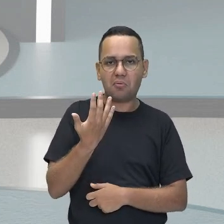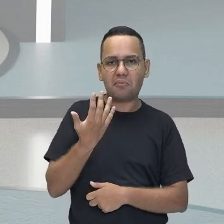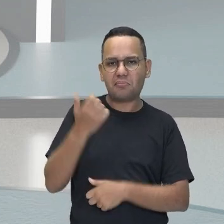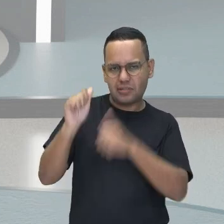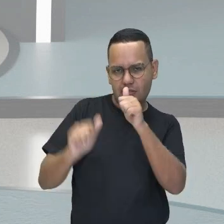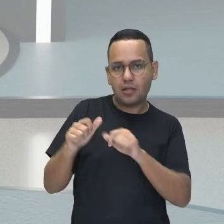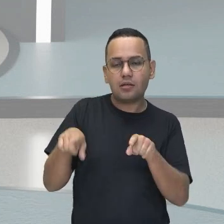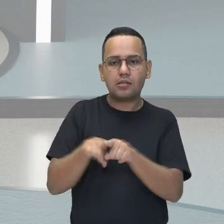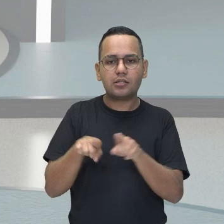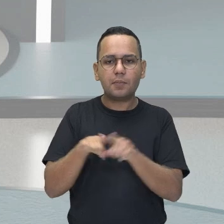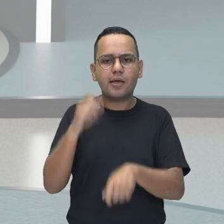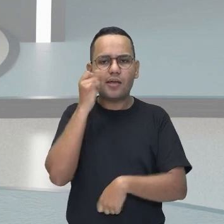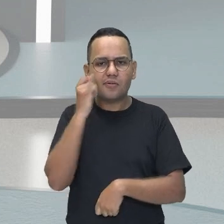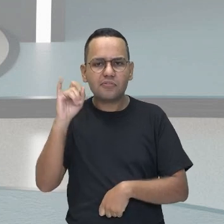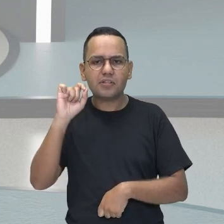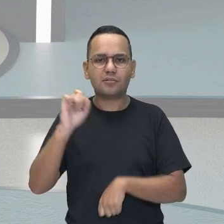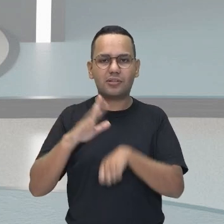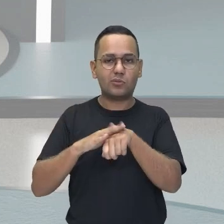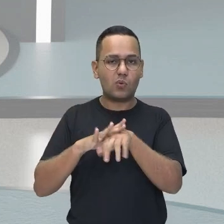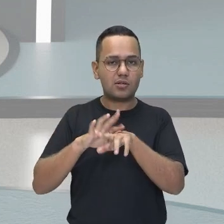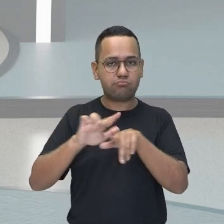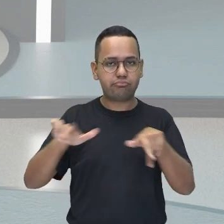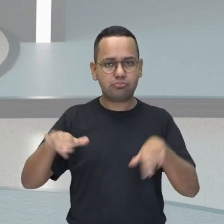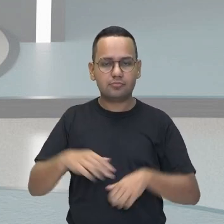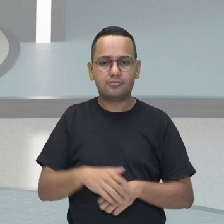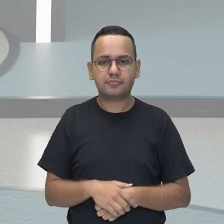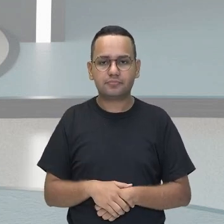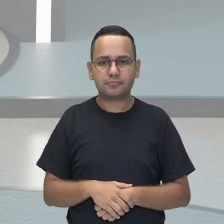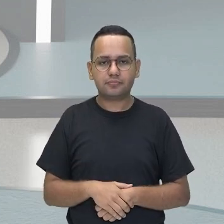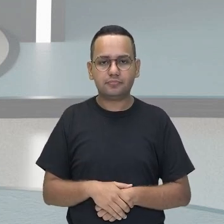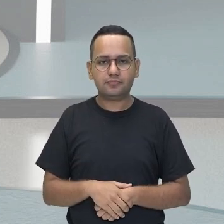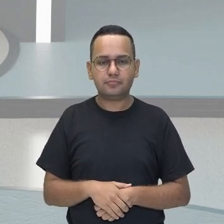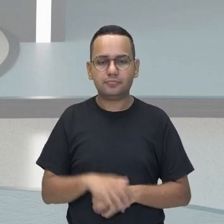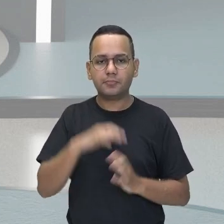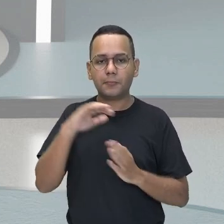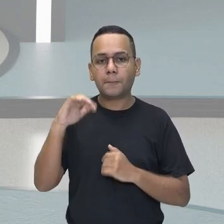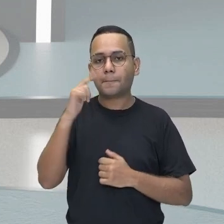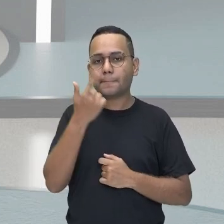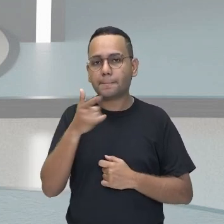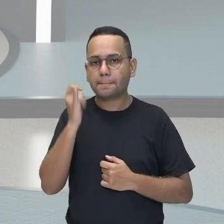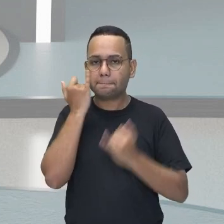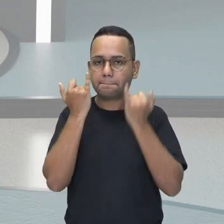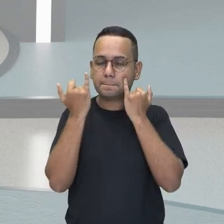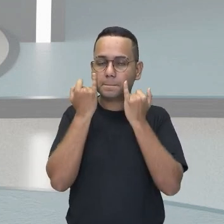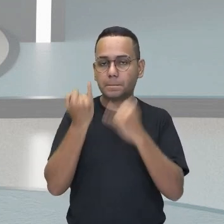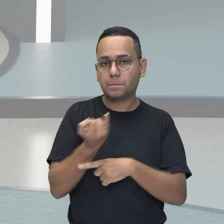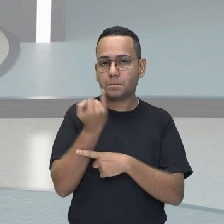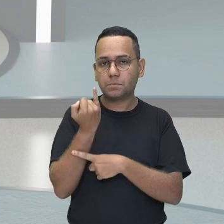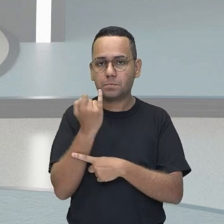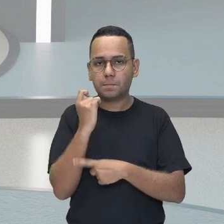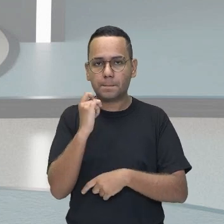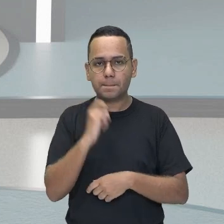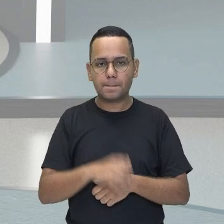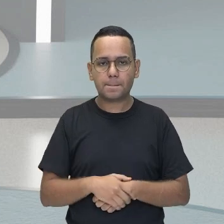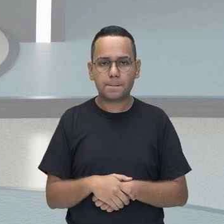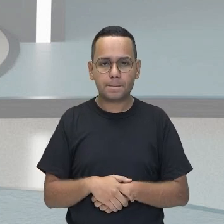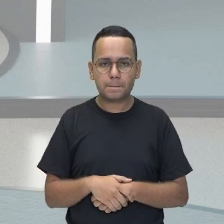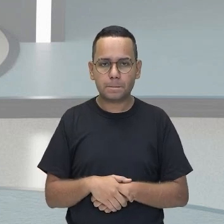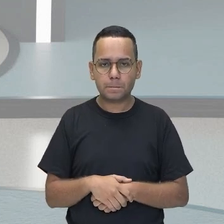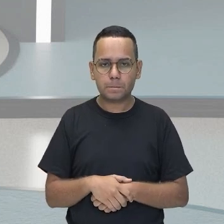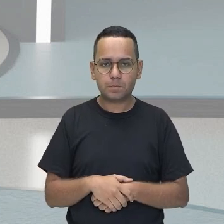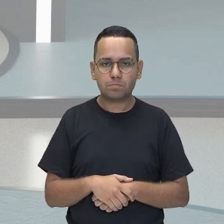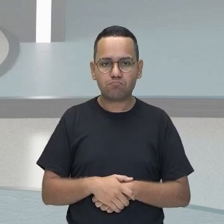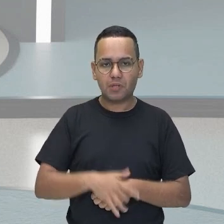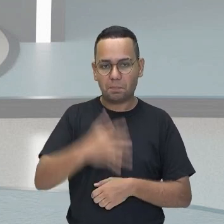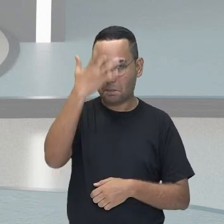o surgimento de muitas doenças, ok? Outro aspecto muito importante, outro tipo de higiene muito importante é a higiene